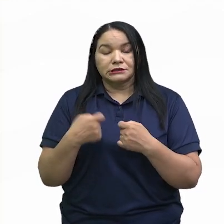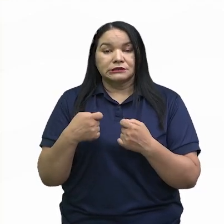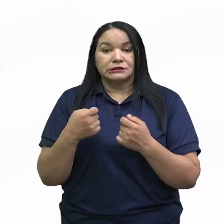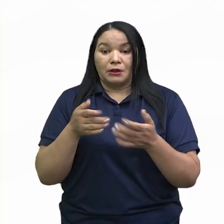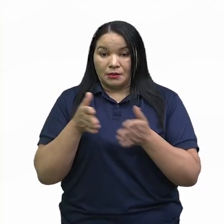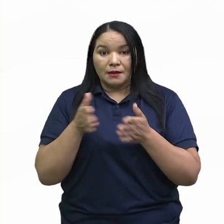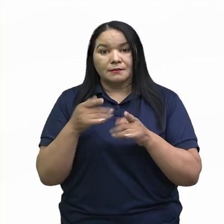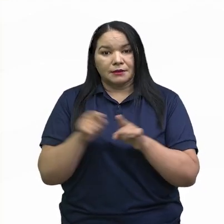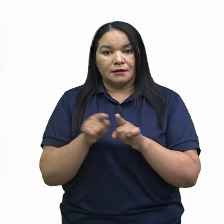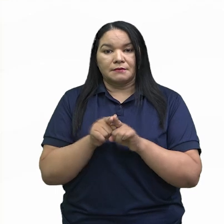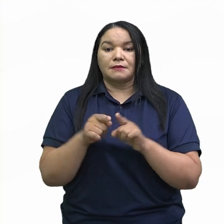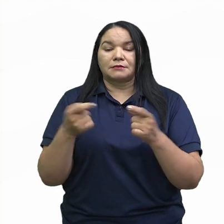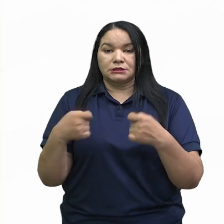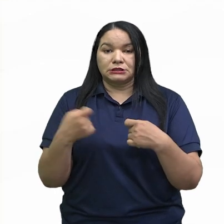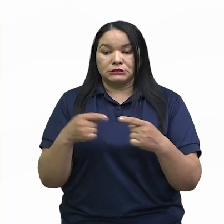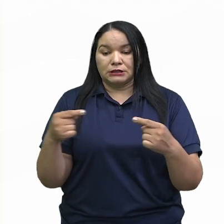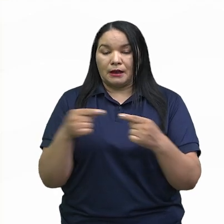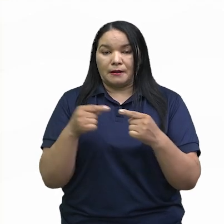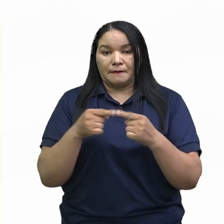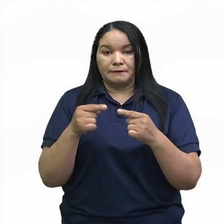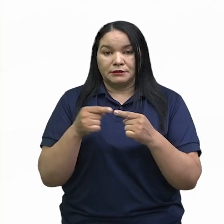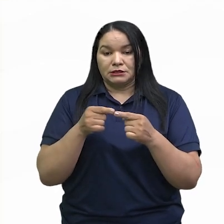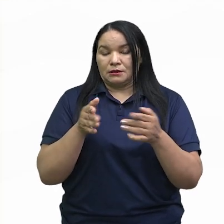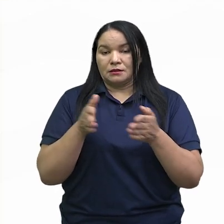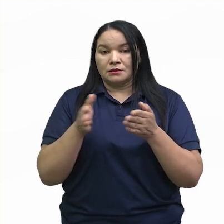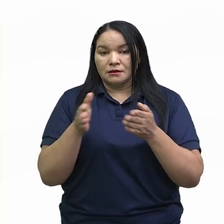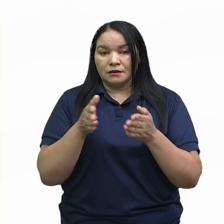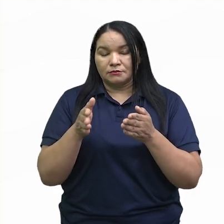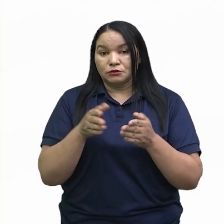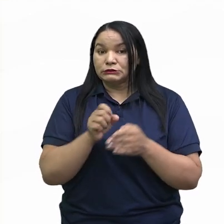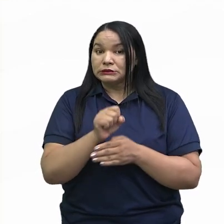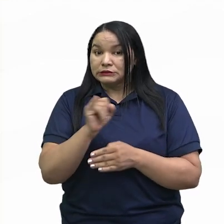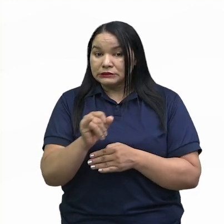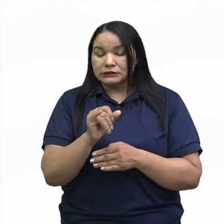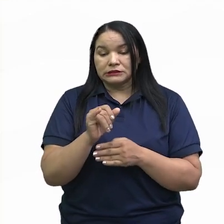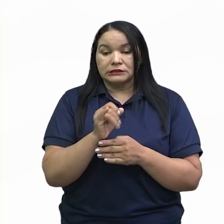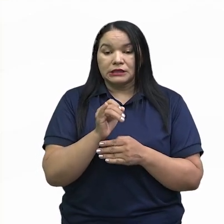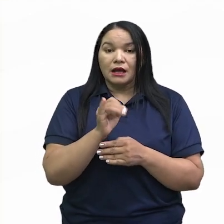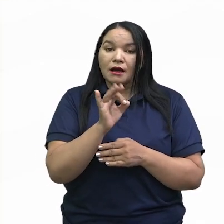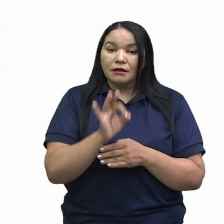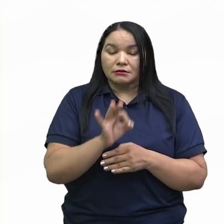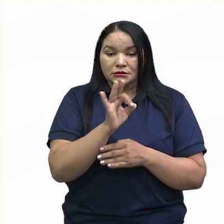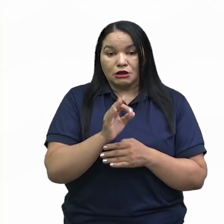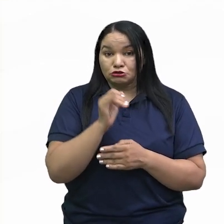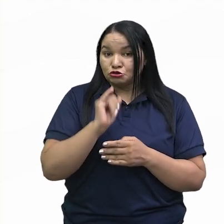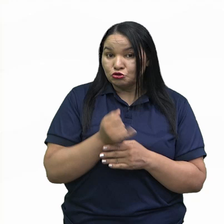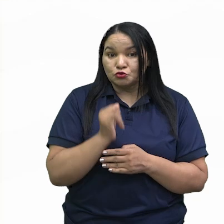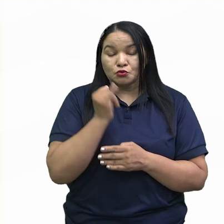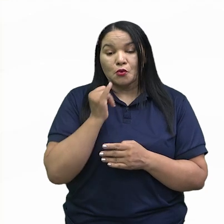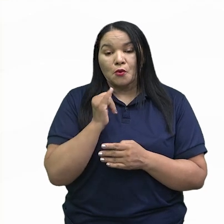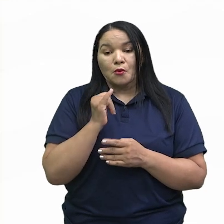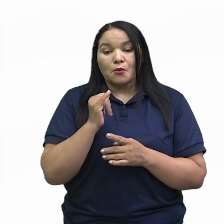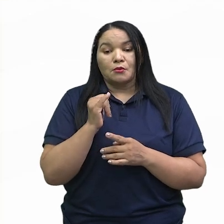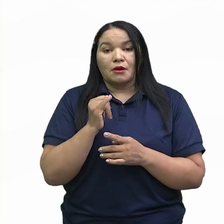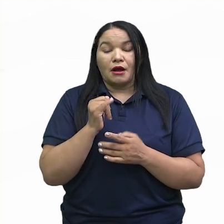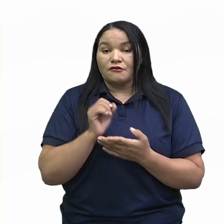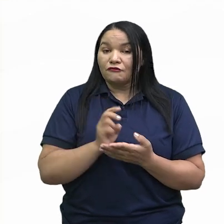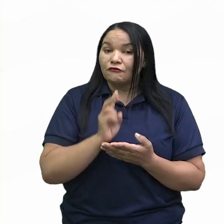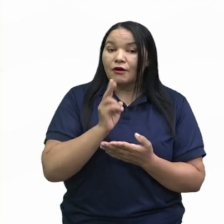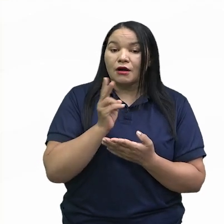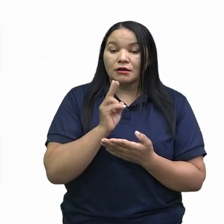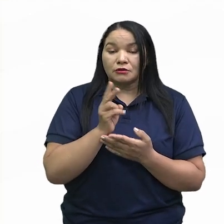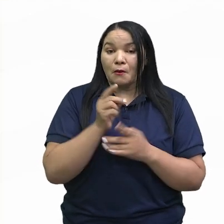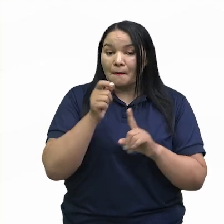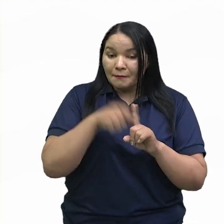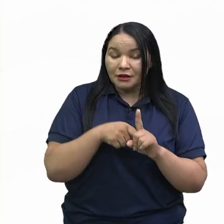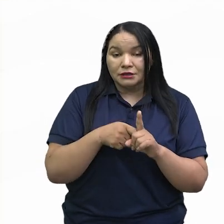que estar na mesma unidade de tempo. Ou seja, se a taxa de juros está sendo dada um valor